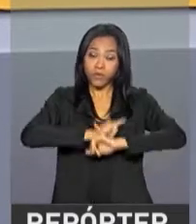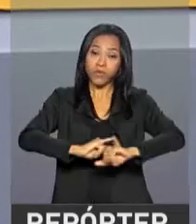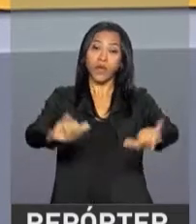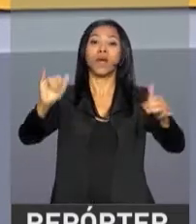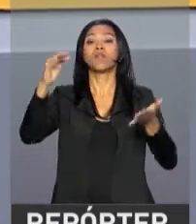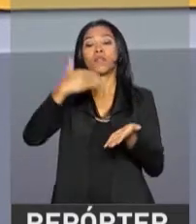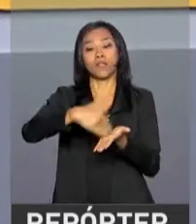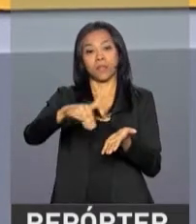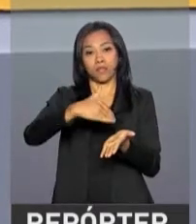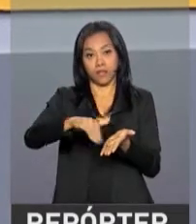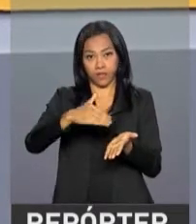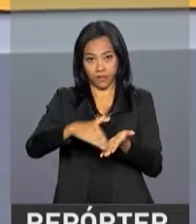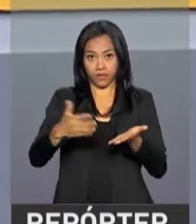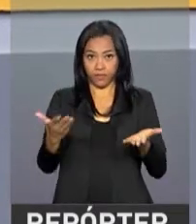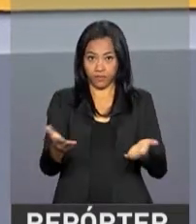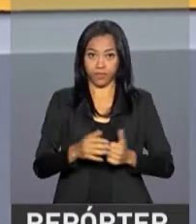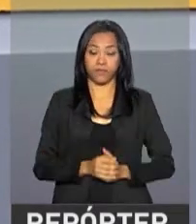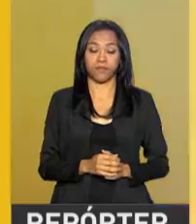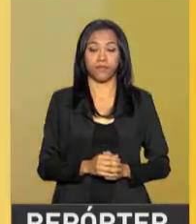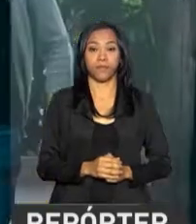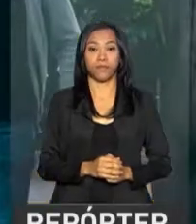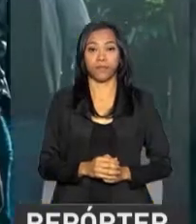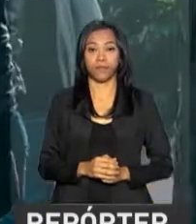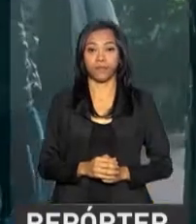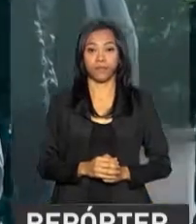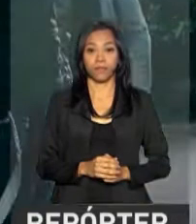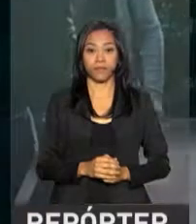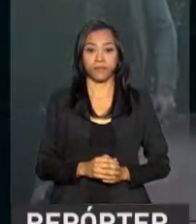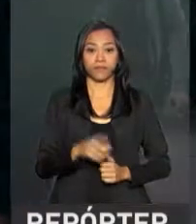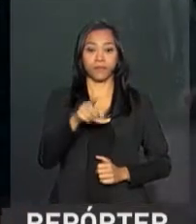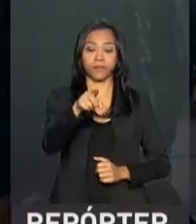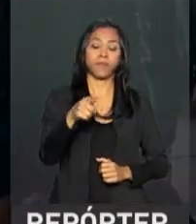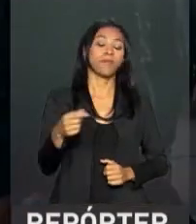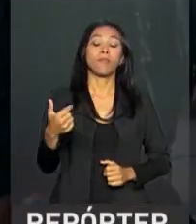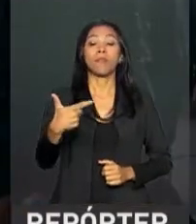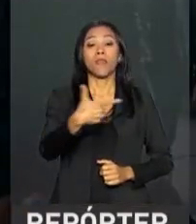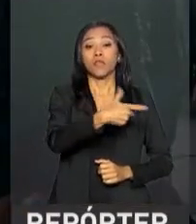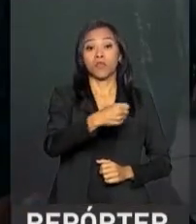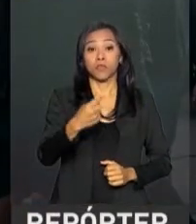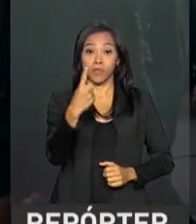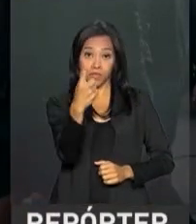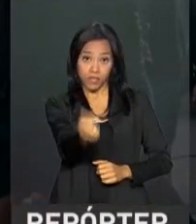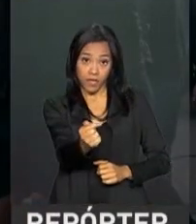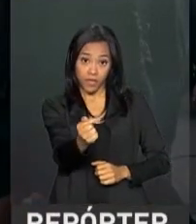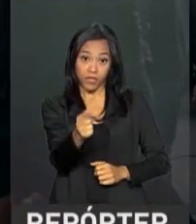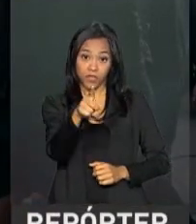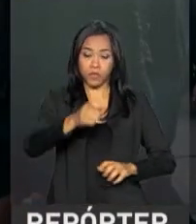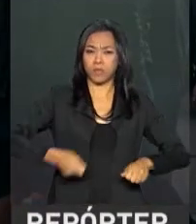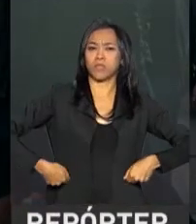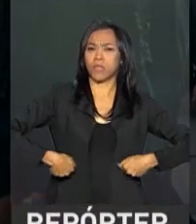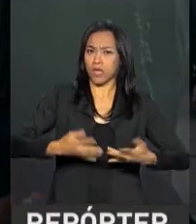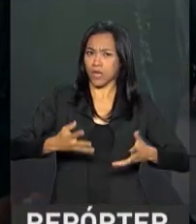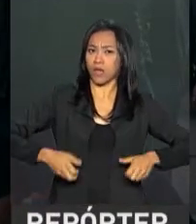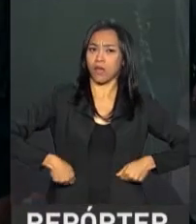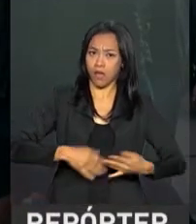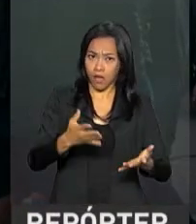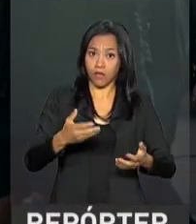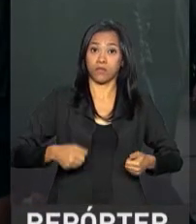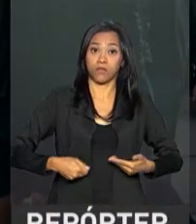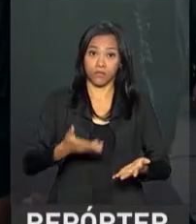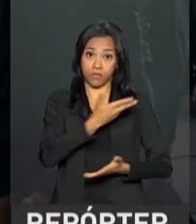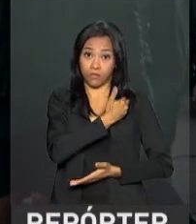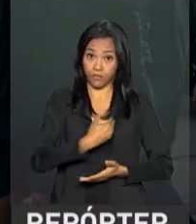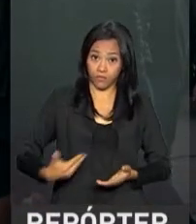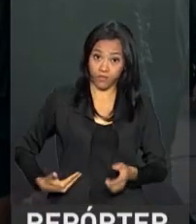previdência do ministério da fazenda em 2017 as despesas da previdência ultrapassaram as